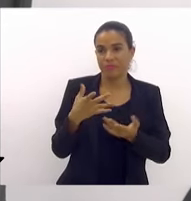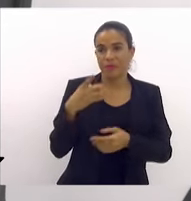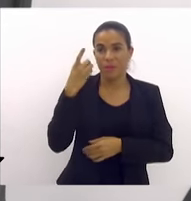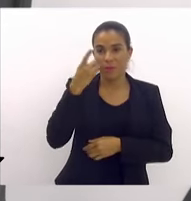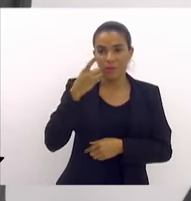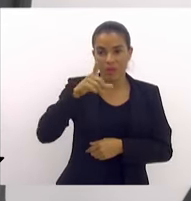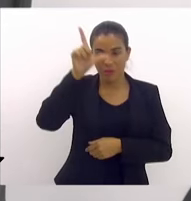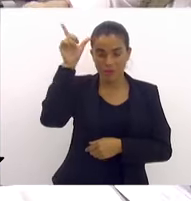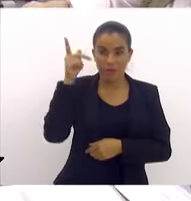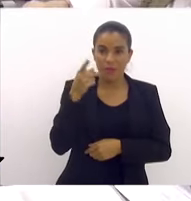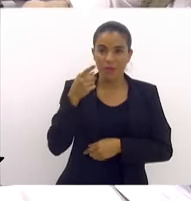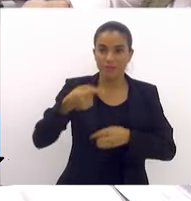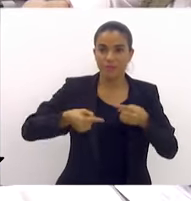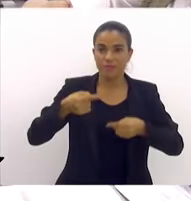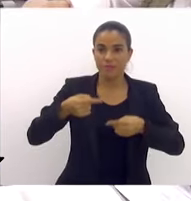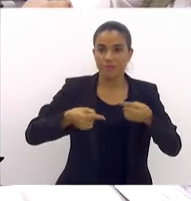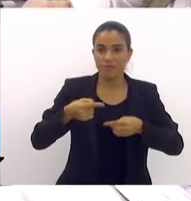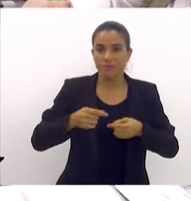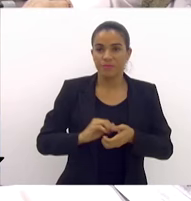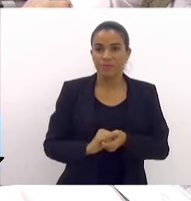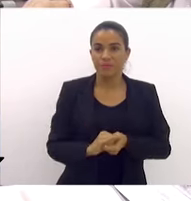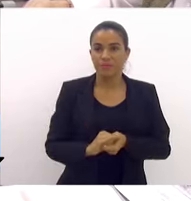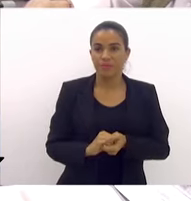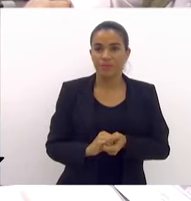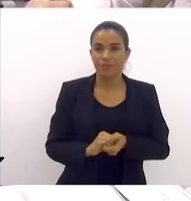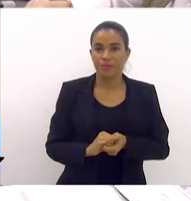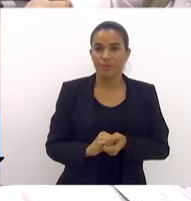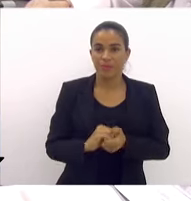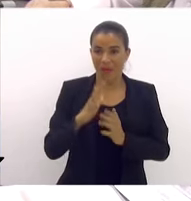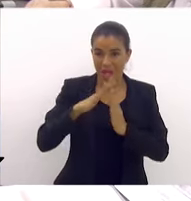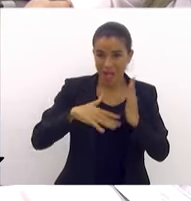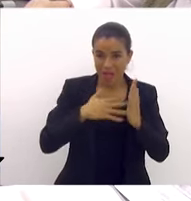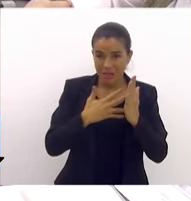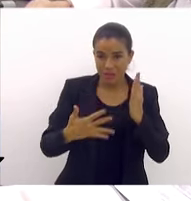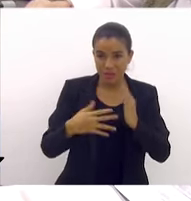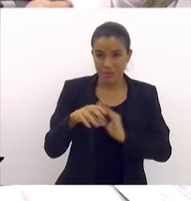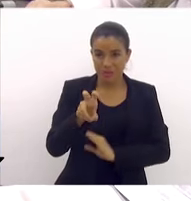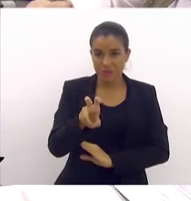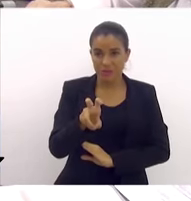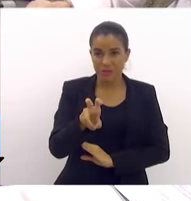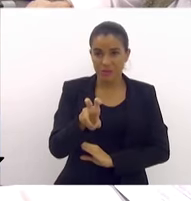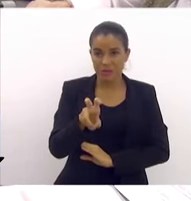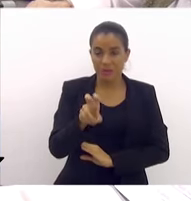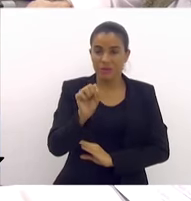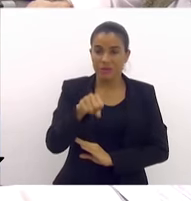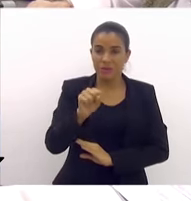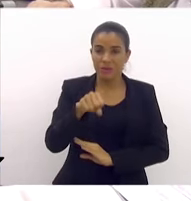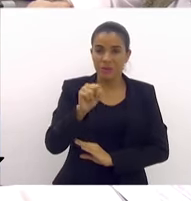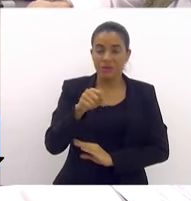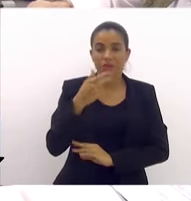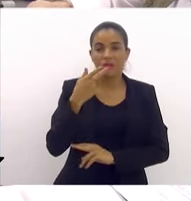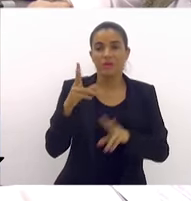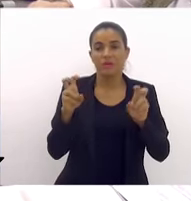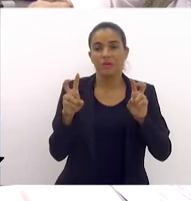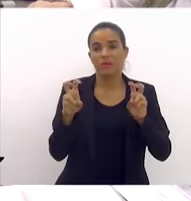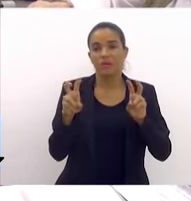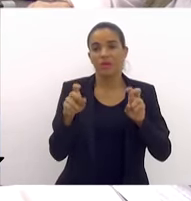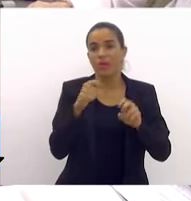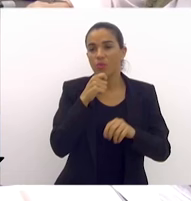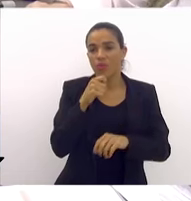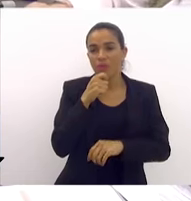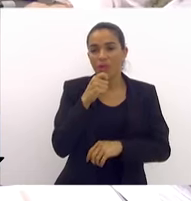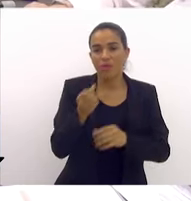Paulo, em discussão. Senhor presidente, a súmula 5? É, que é aquela que faz a menção que isso não gera nenhum